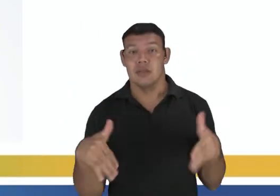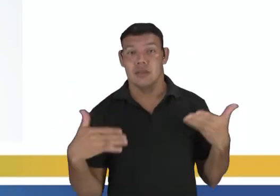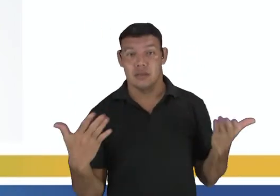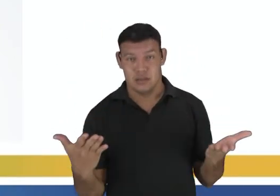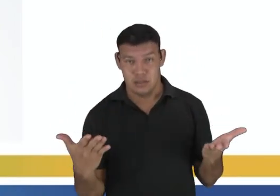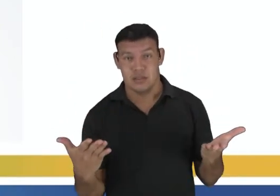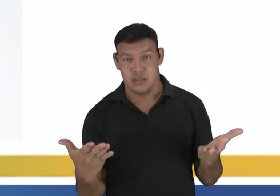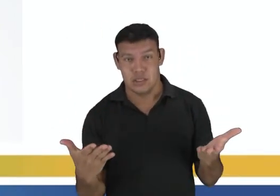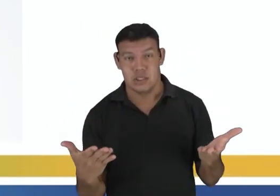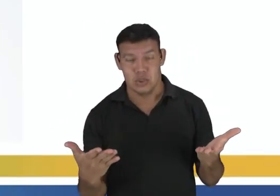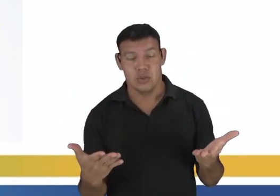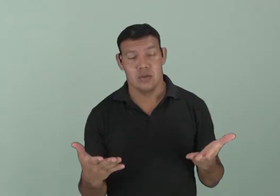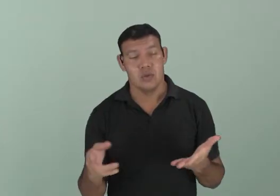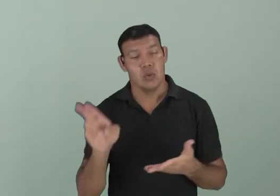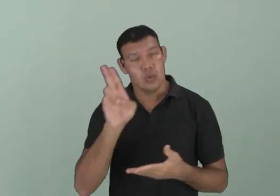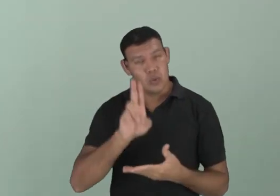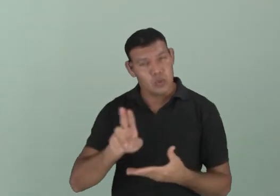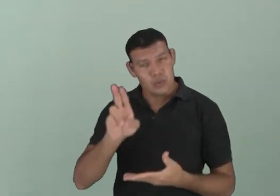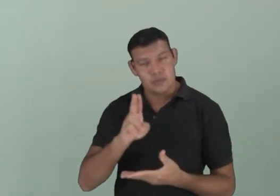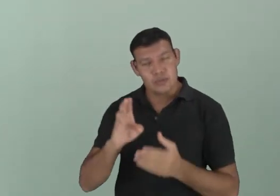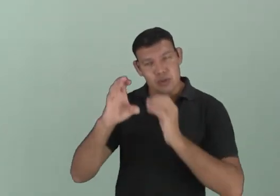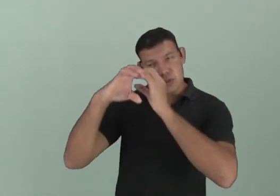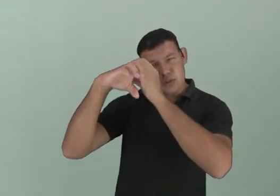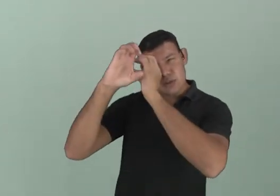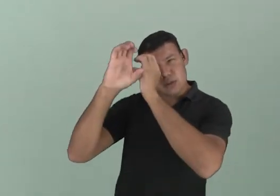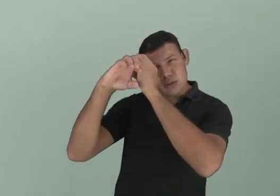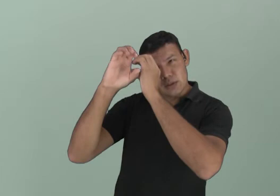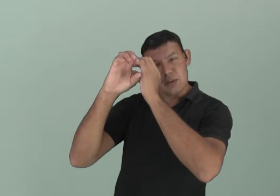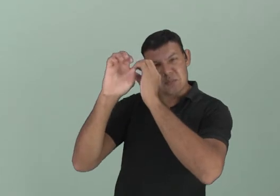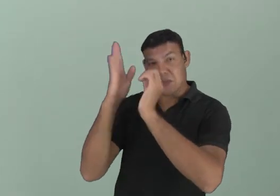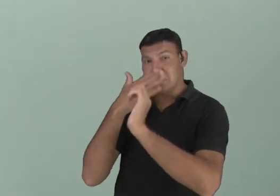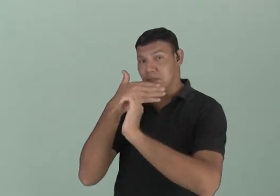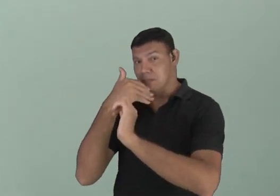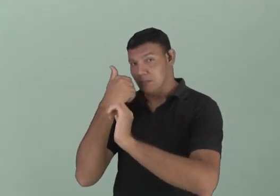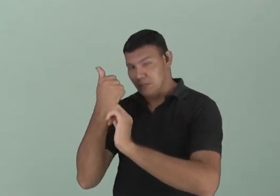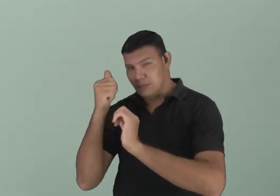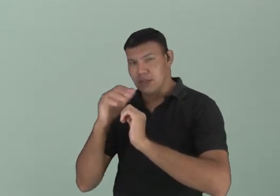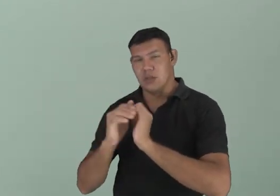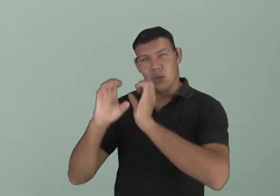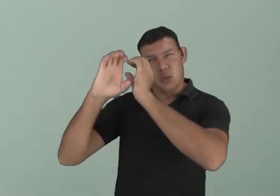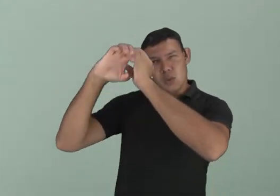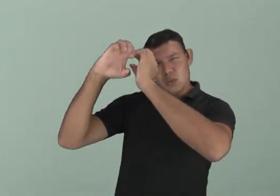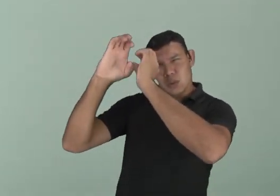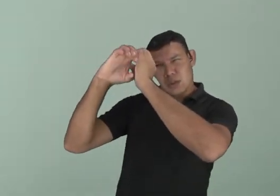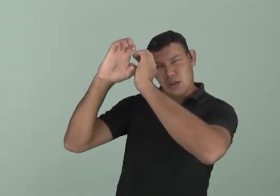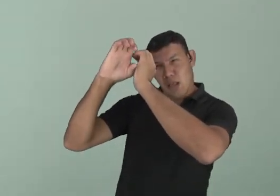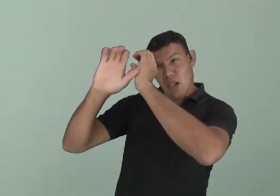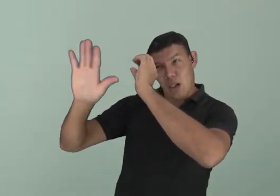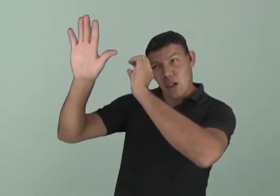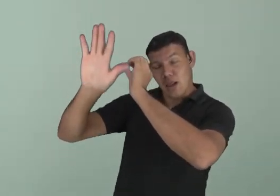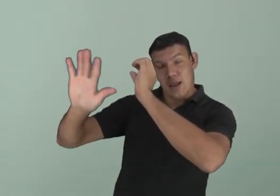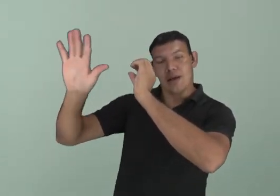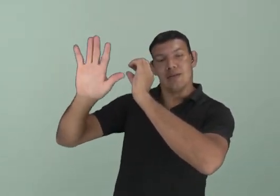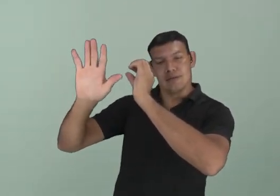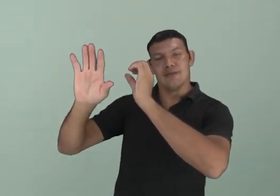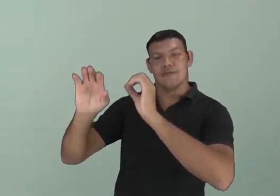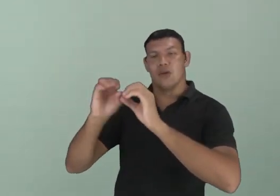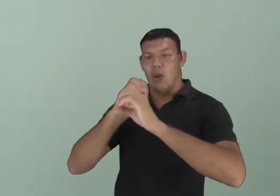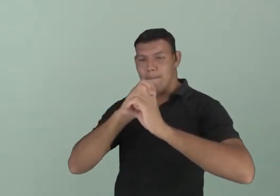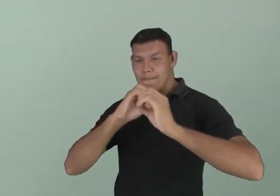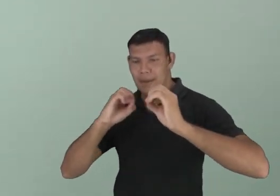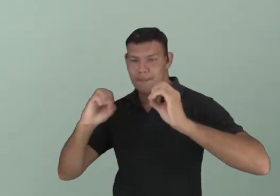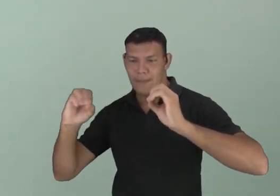Ele justamente utilizou essa luneta aprimorada para de uma vez por todas confirmar o sistema